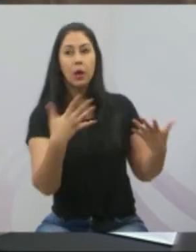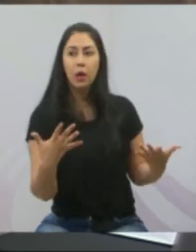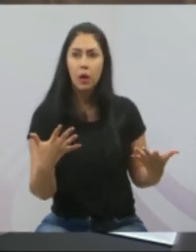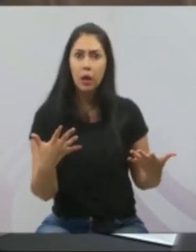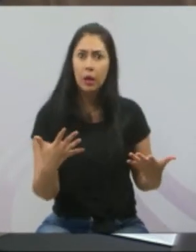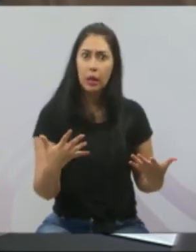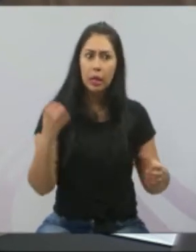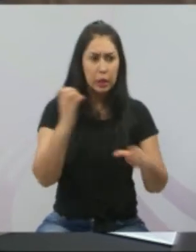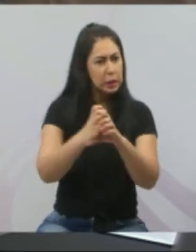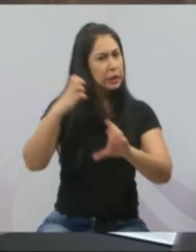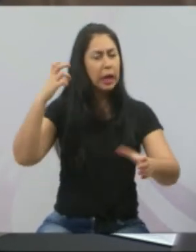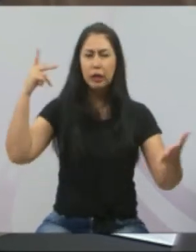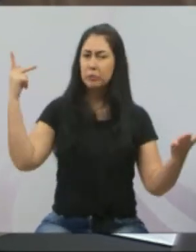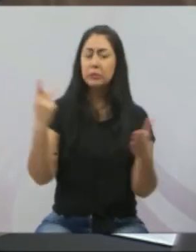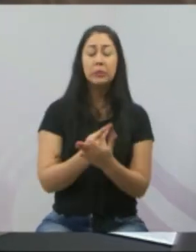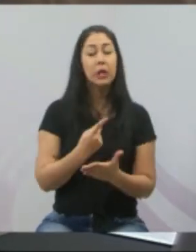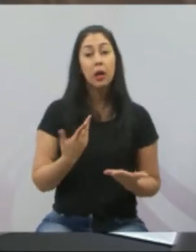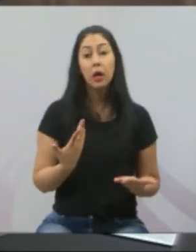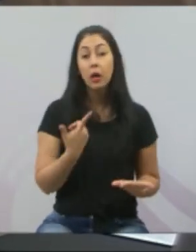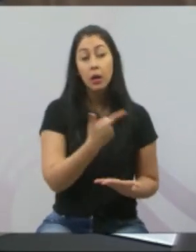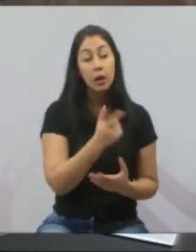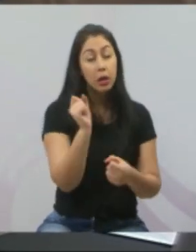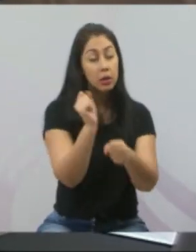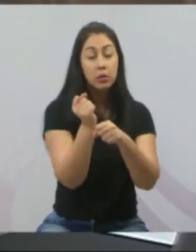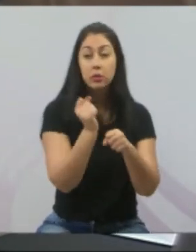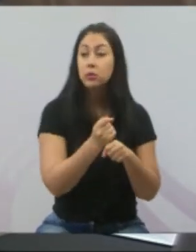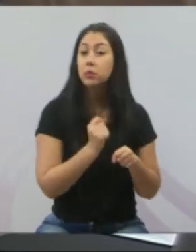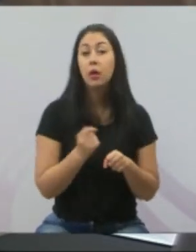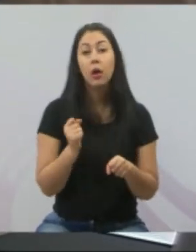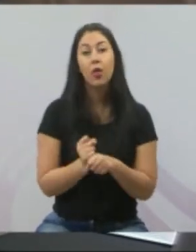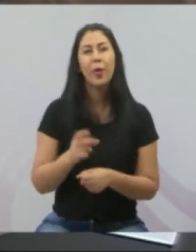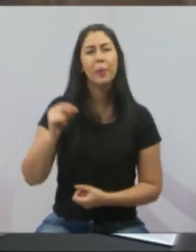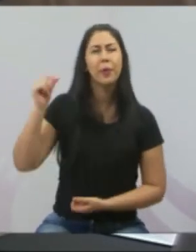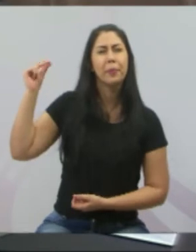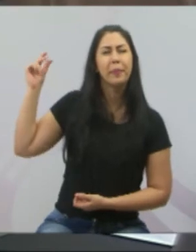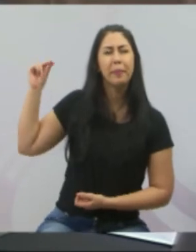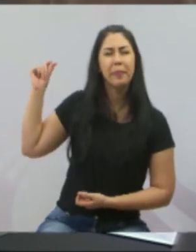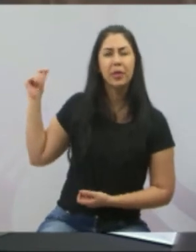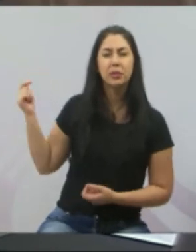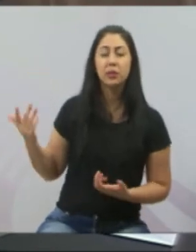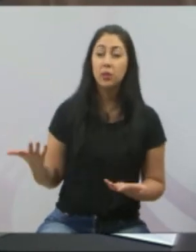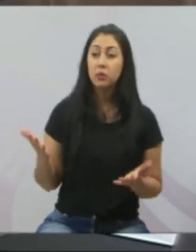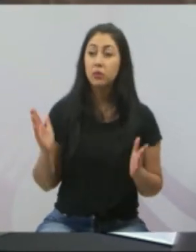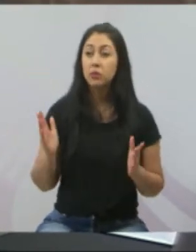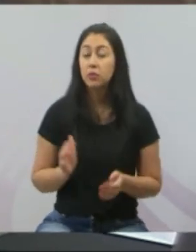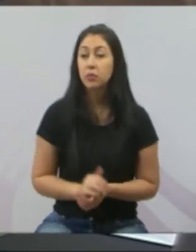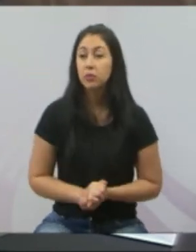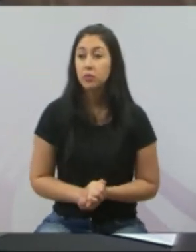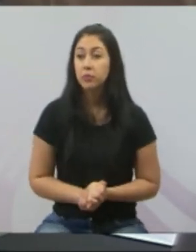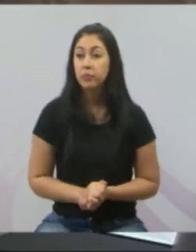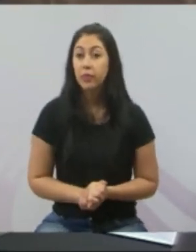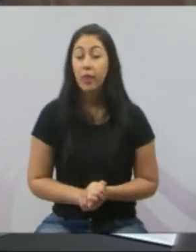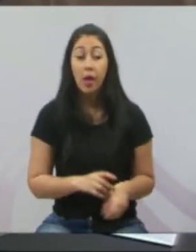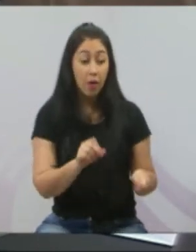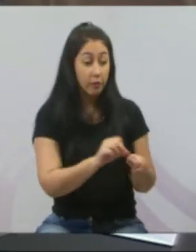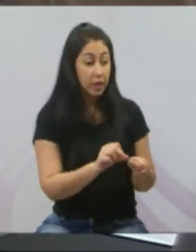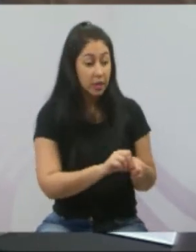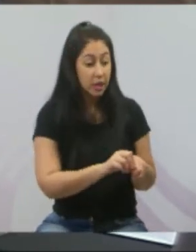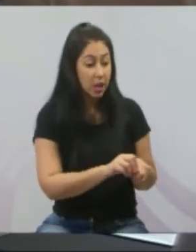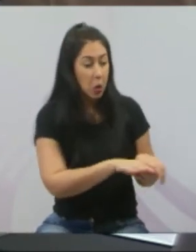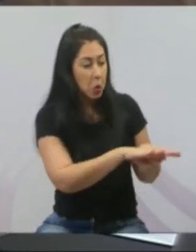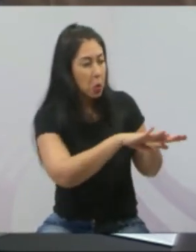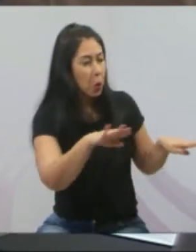conceituada e valorosa entidade de grande importância para o nosso município, como está sendo realizado. Segundo, a administração está vendo algum